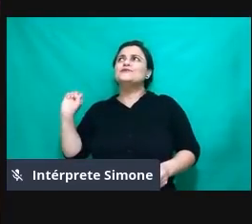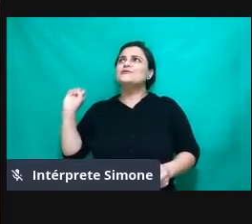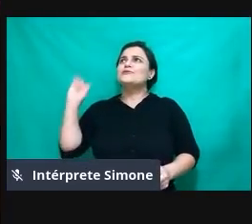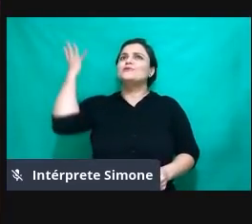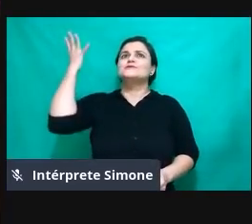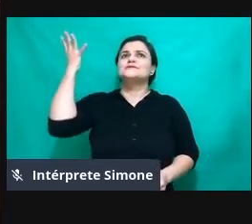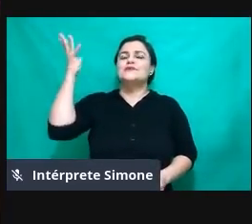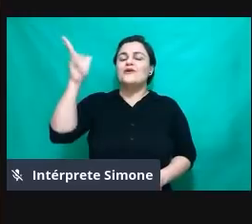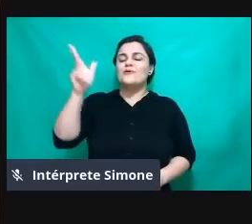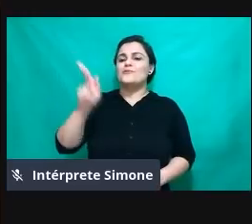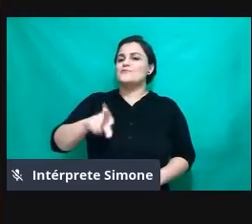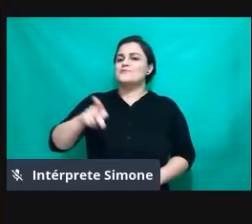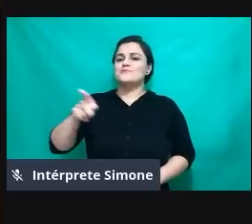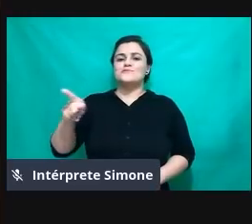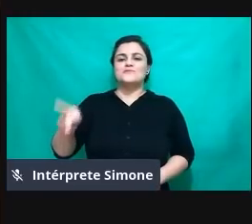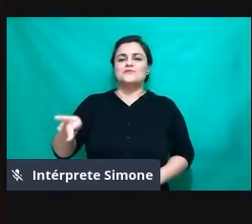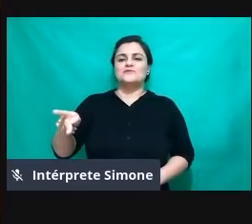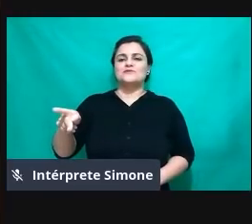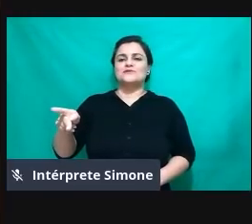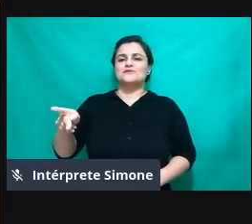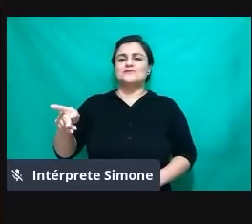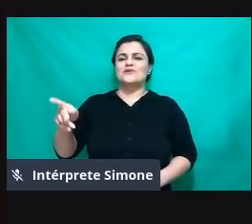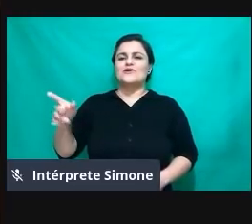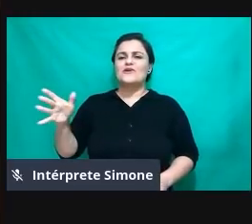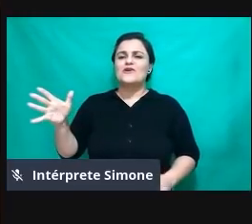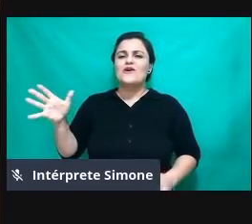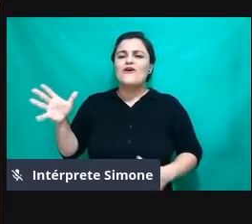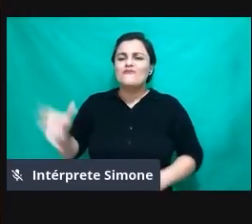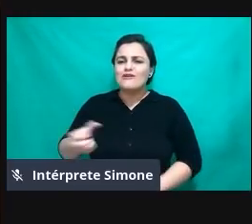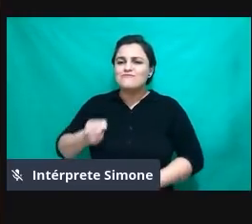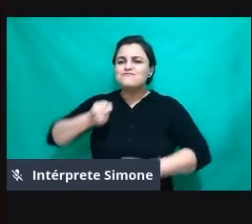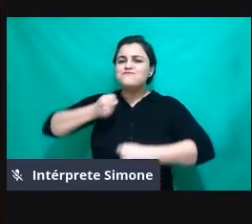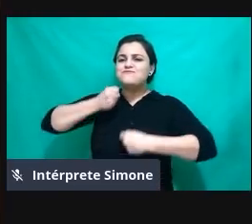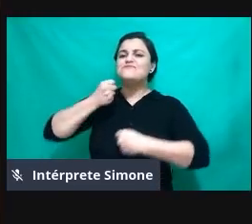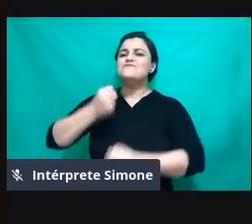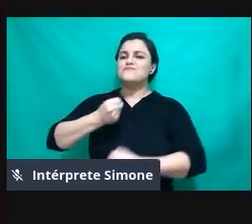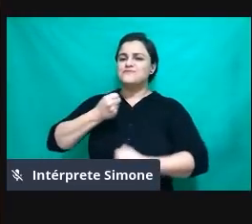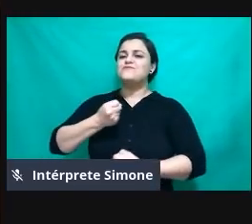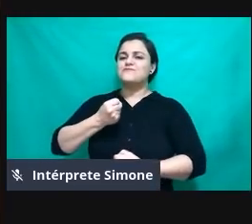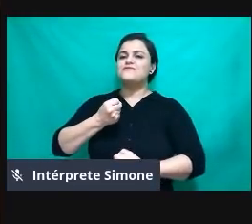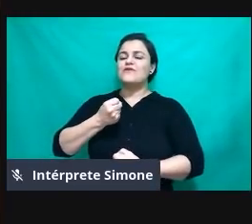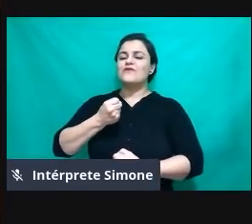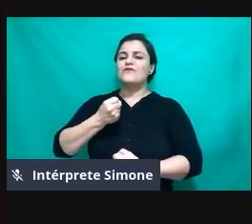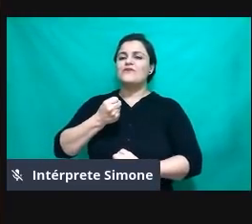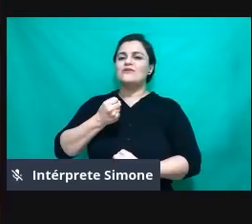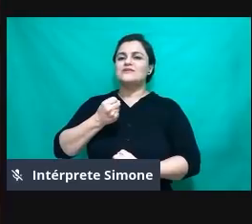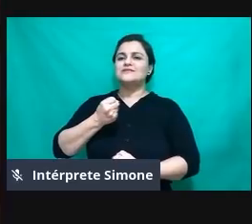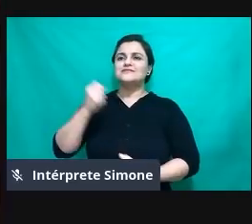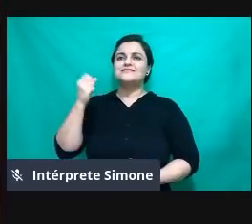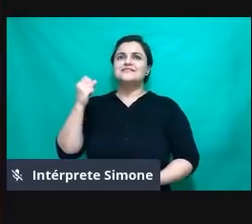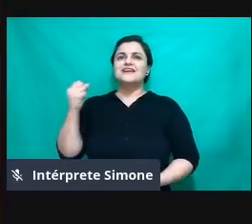sairá muito mais forte, muito mais assim fortalecido no que se refere mesmo